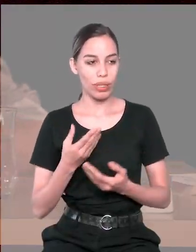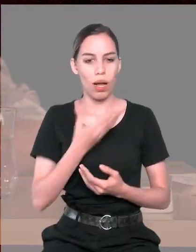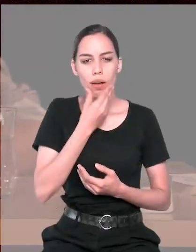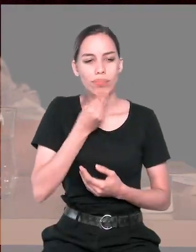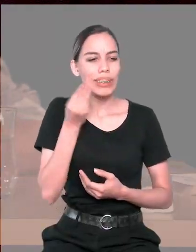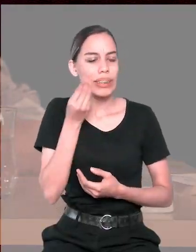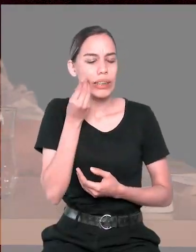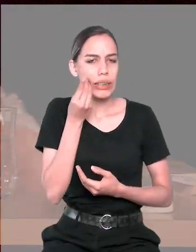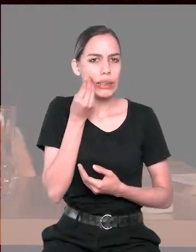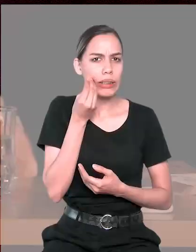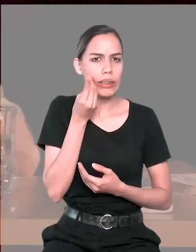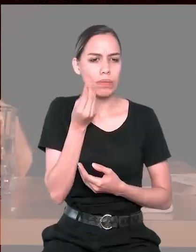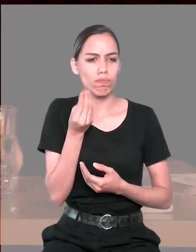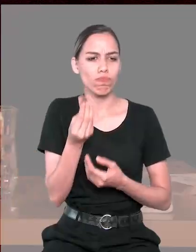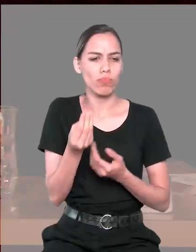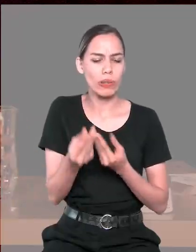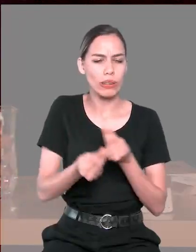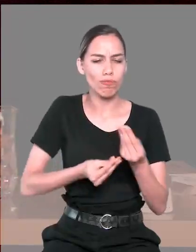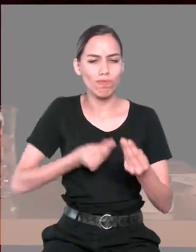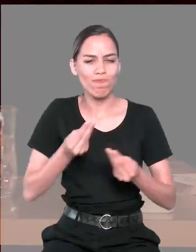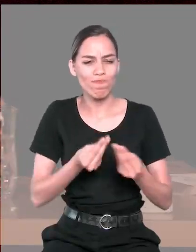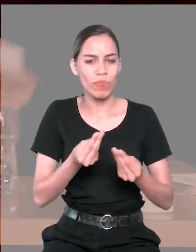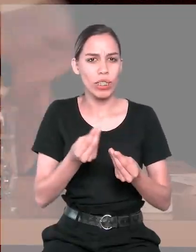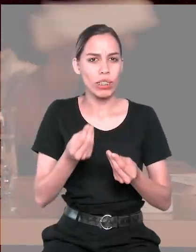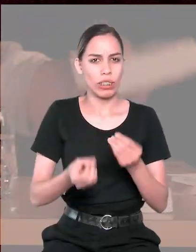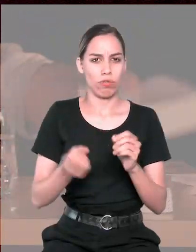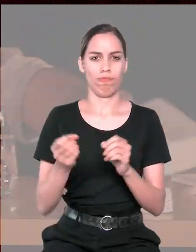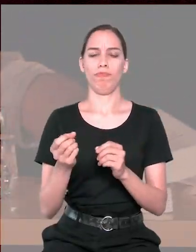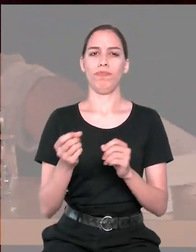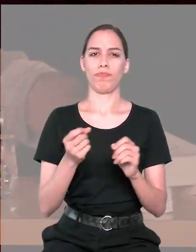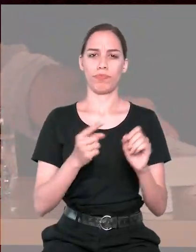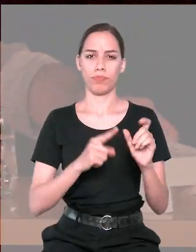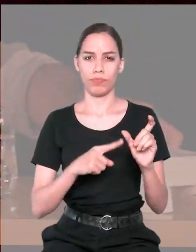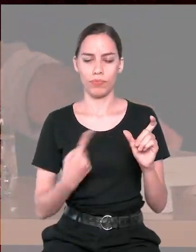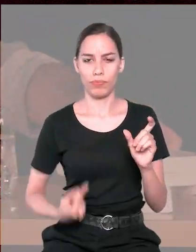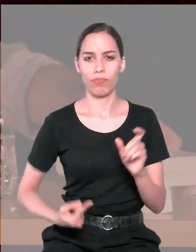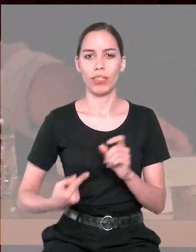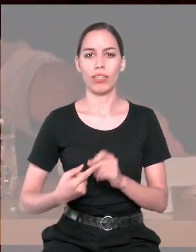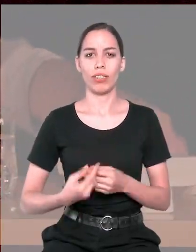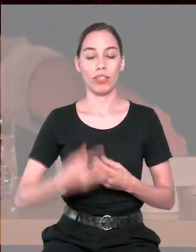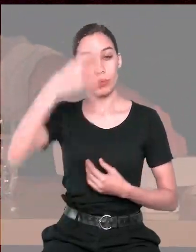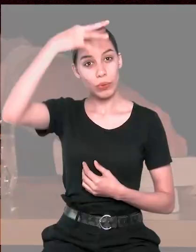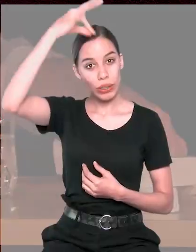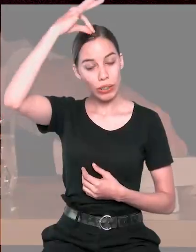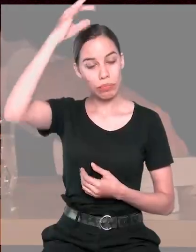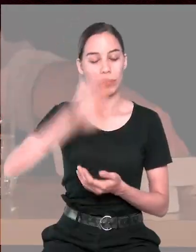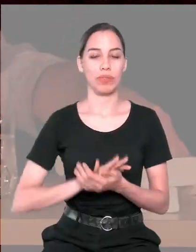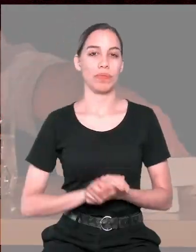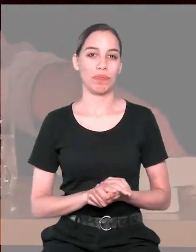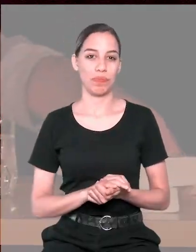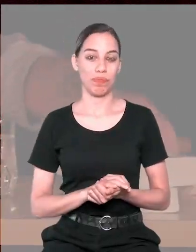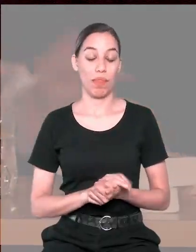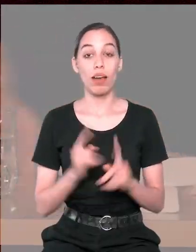ele passa tentando elaborar isso que o William Marx chamou de uma antropologia do espírito, que é o que nós vamos tentar discutir